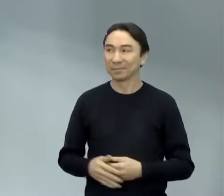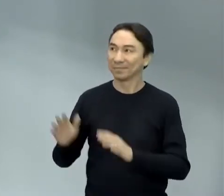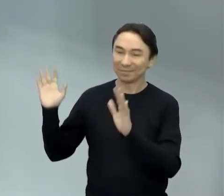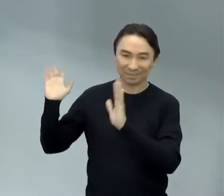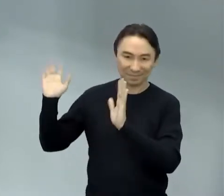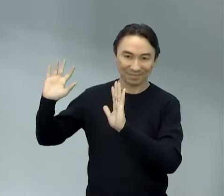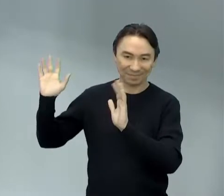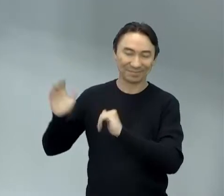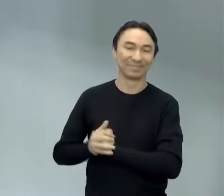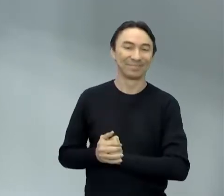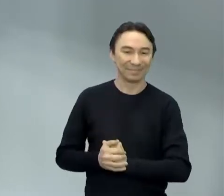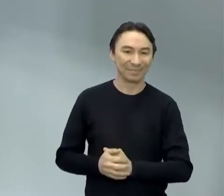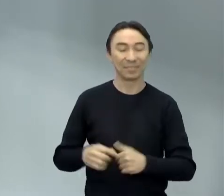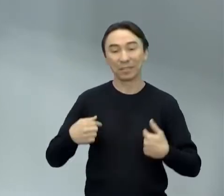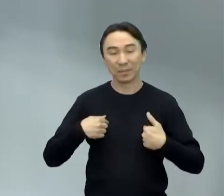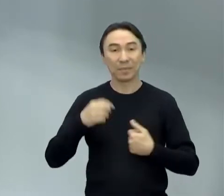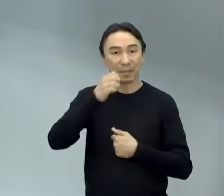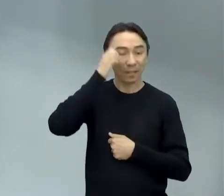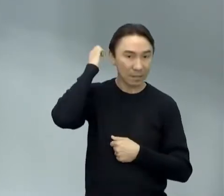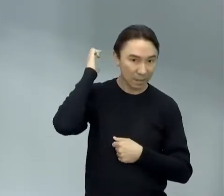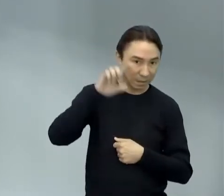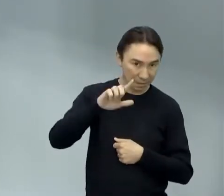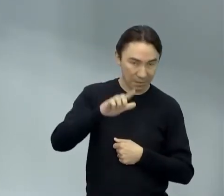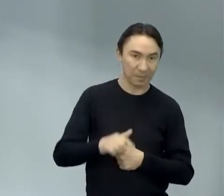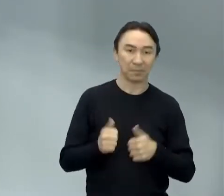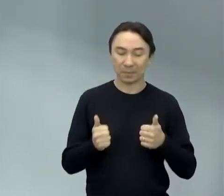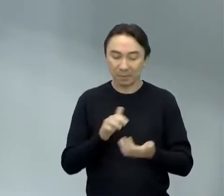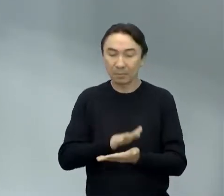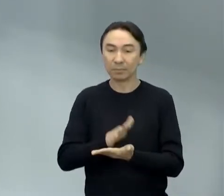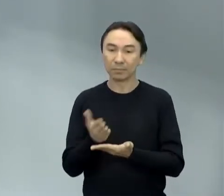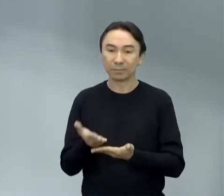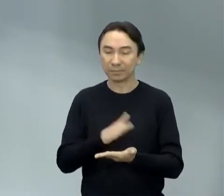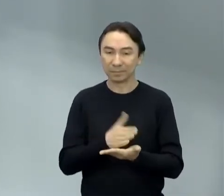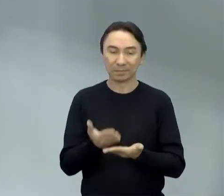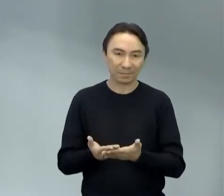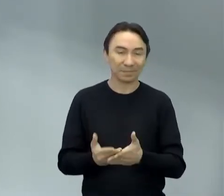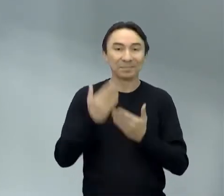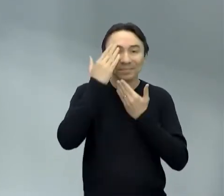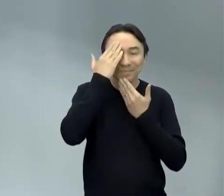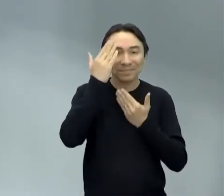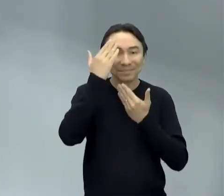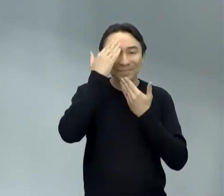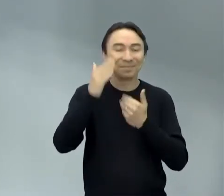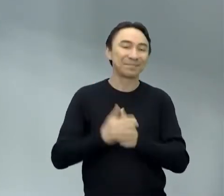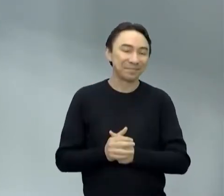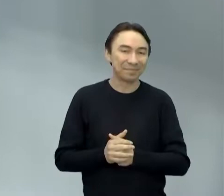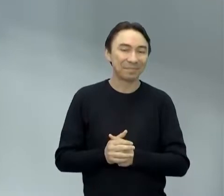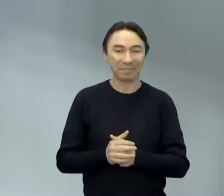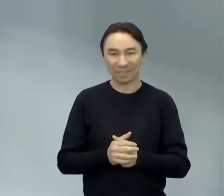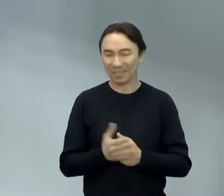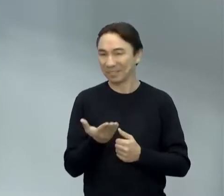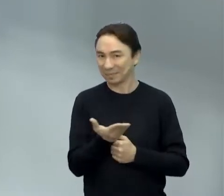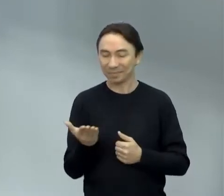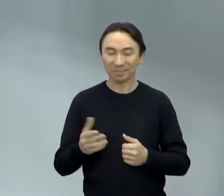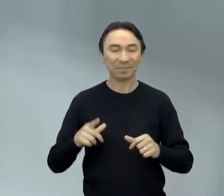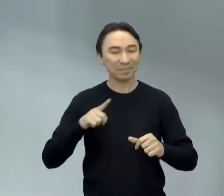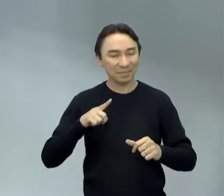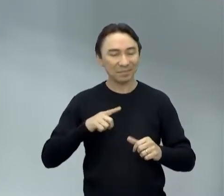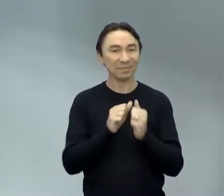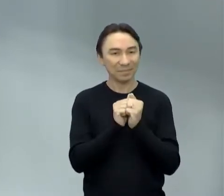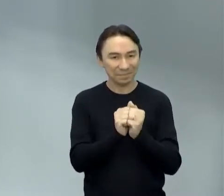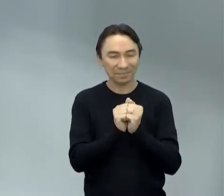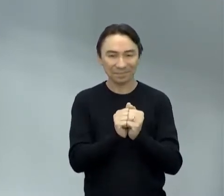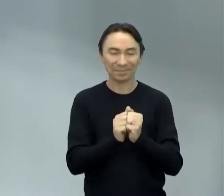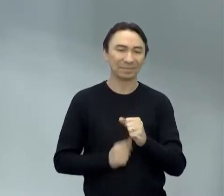bem-vindos. Estou aqui com o Helder e com a Graciele. Muito obrigado, né, meninos, meninas que estão aqui com a